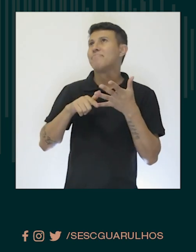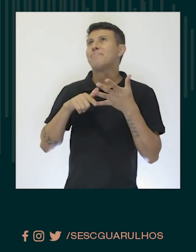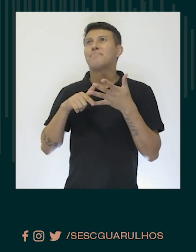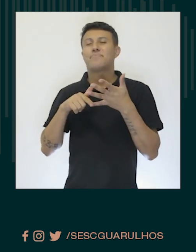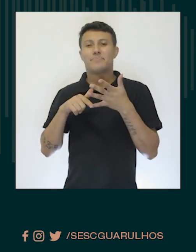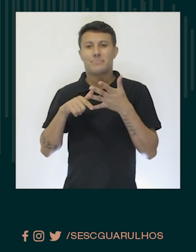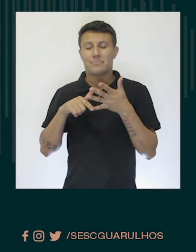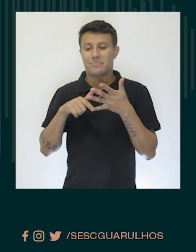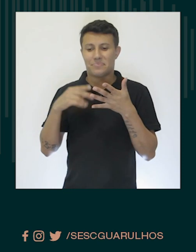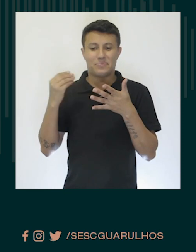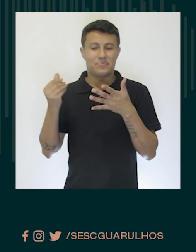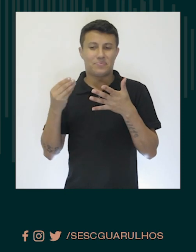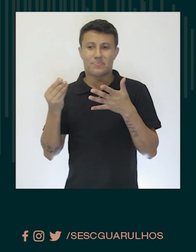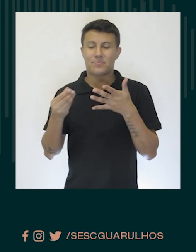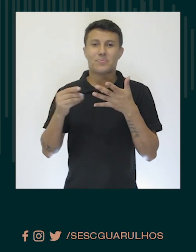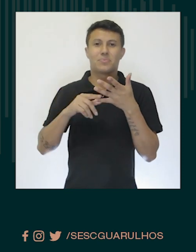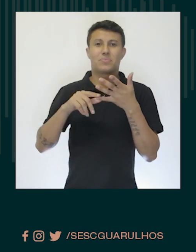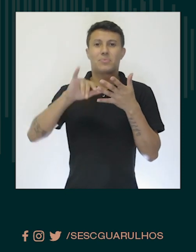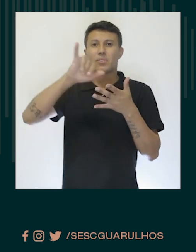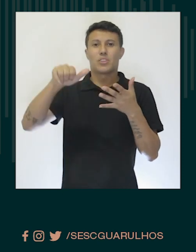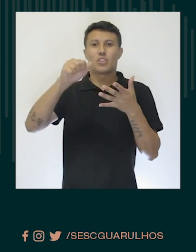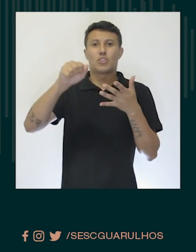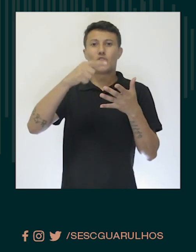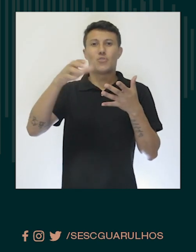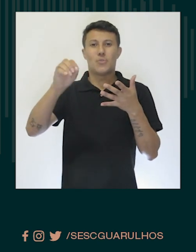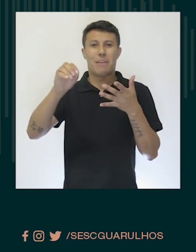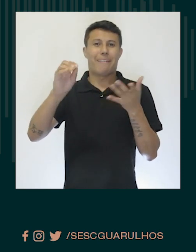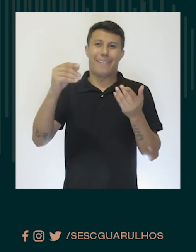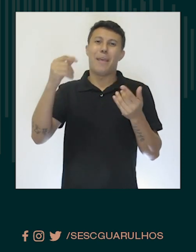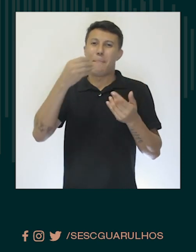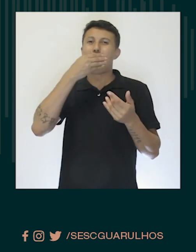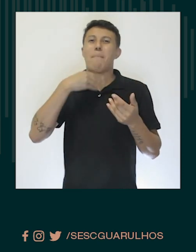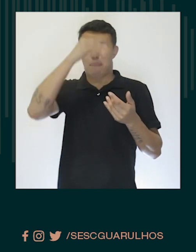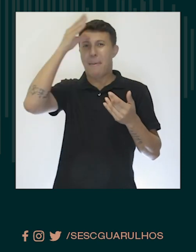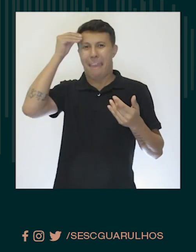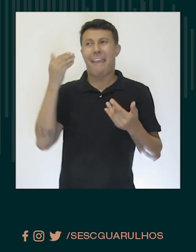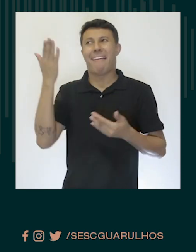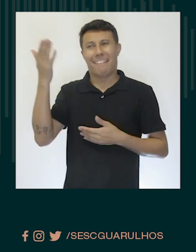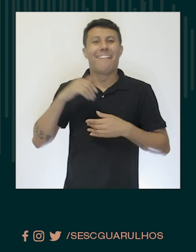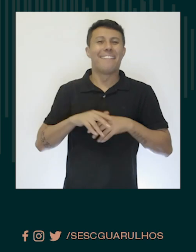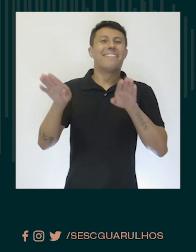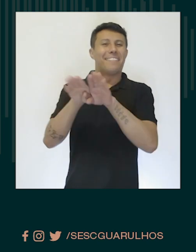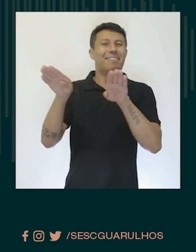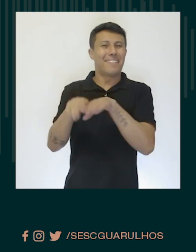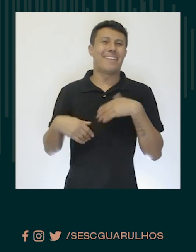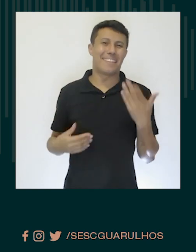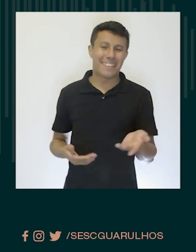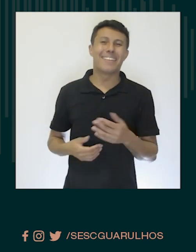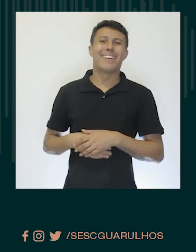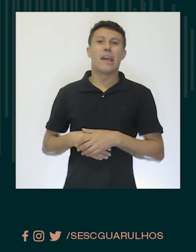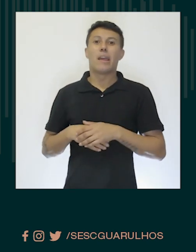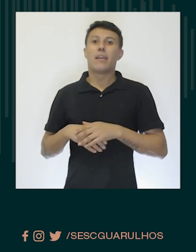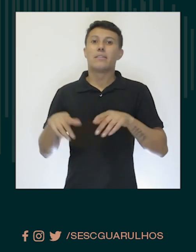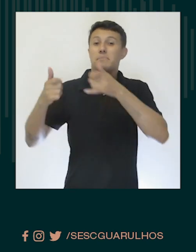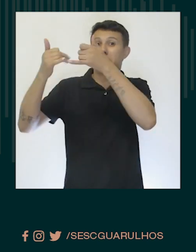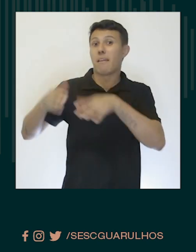do João Perreca, que está sempre fazendo lançamentos aí. Eu vou falar de,